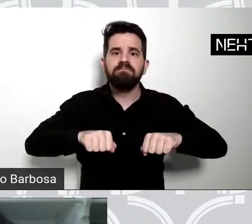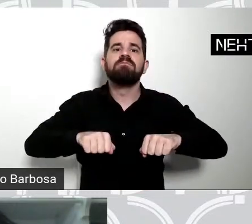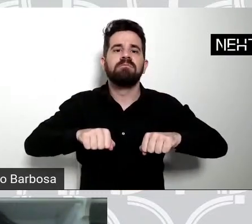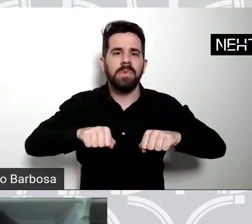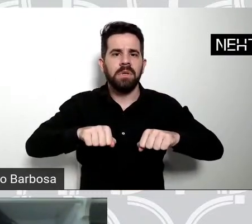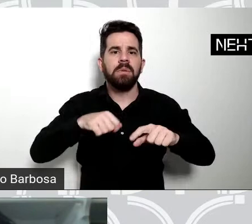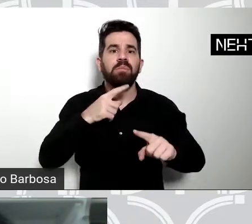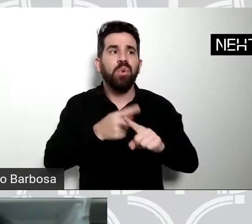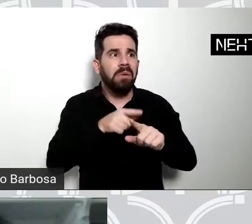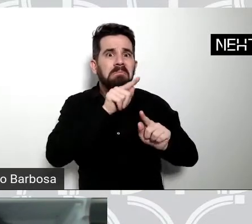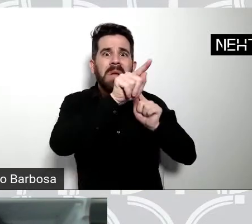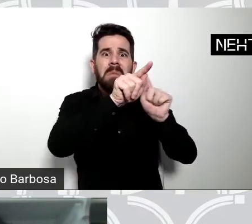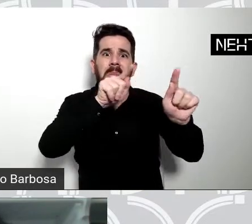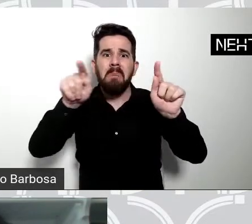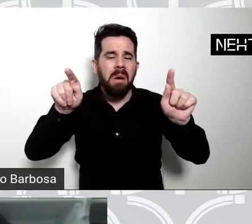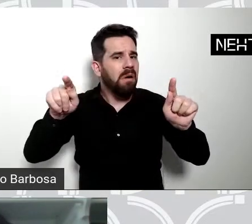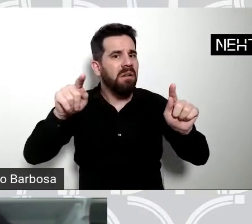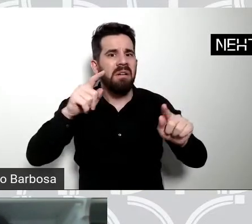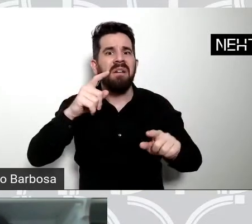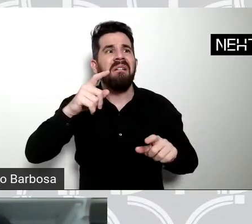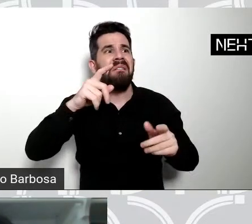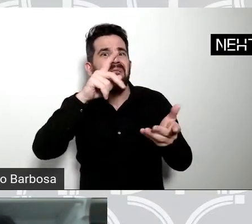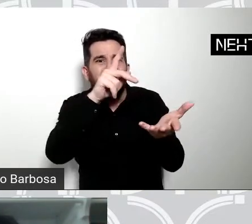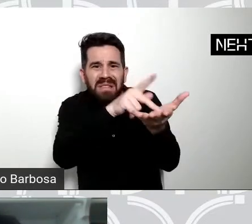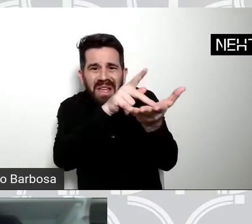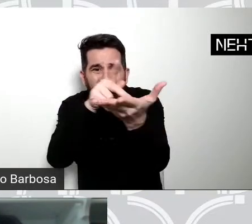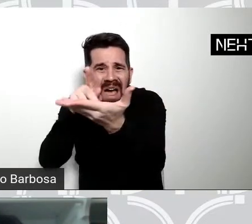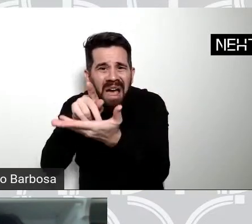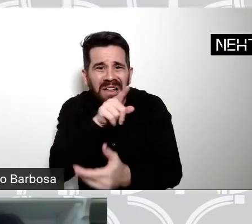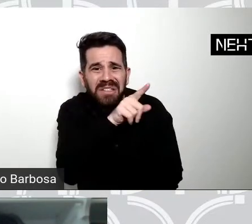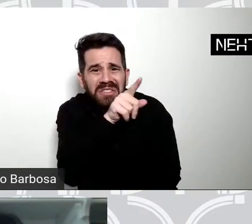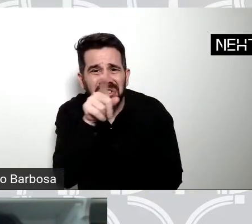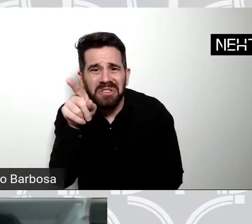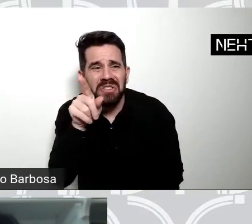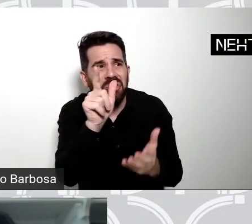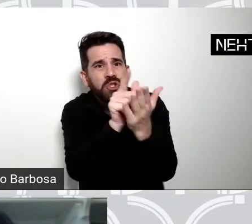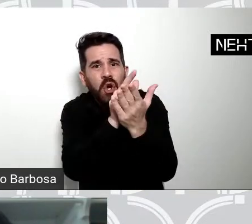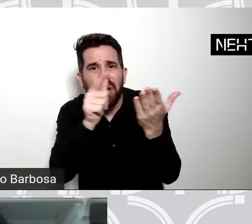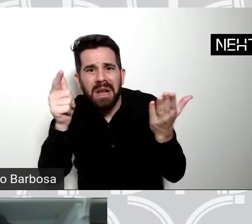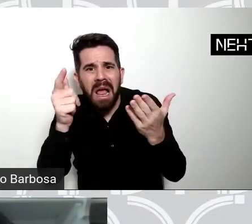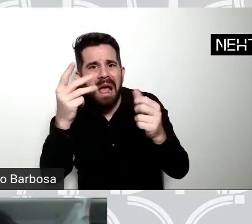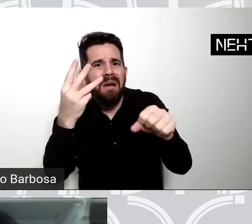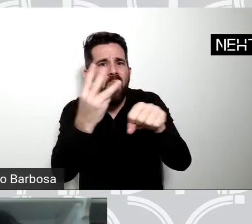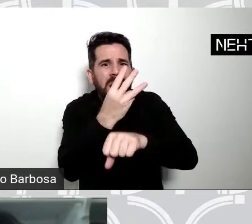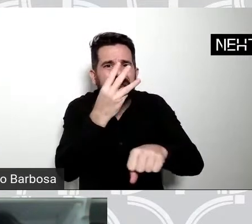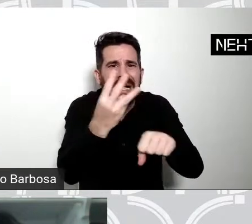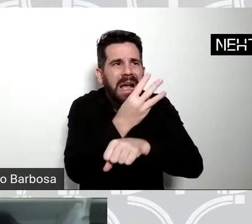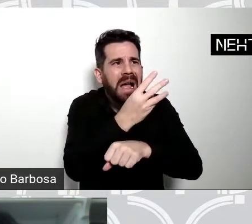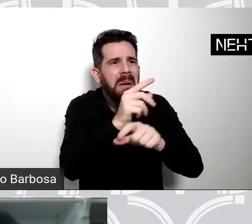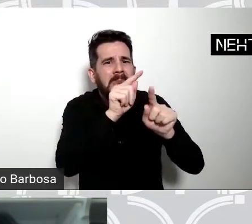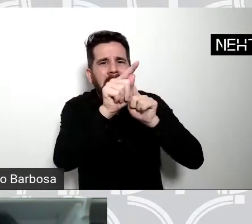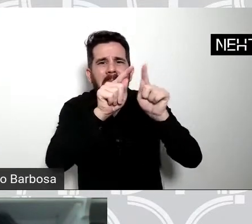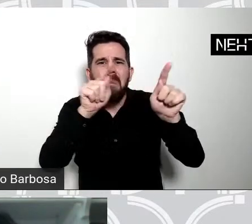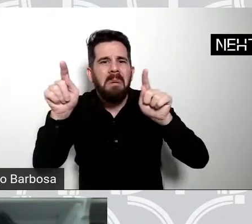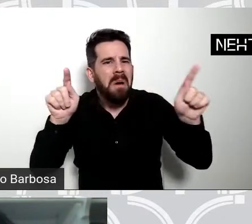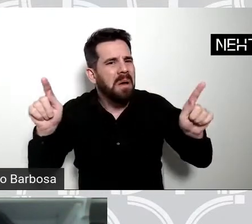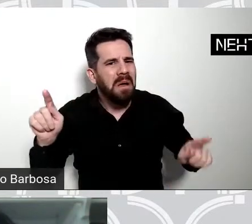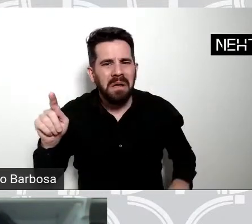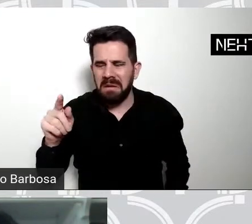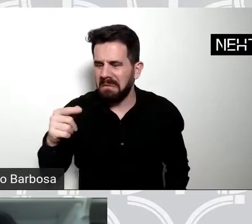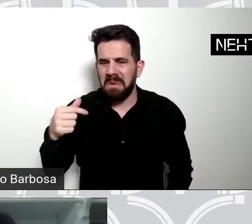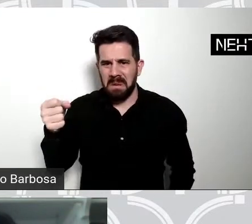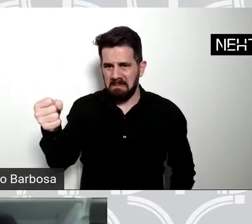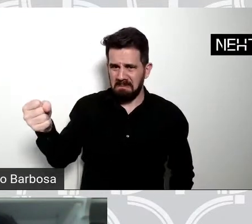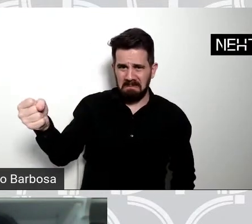essas da pós-verdade que anda por aí nos jornais e nos WhatsApps e que nos trouxeram a presença de um presidente